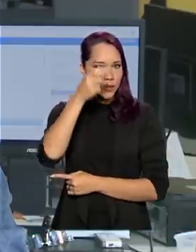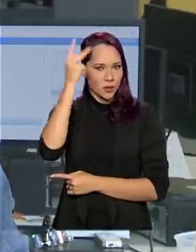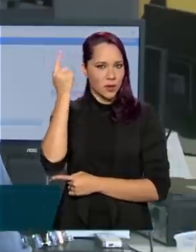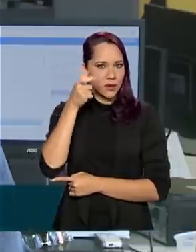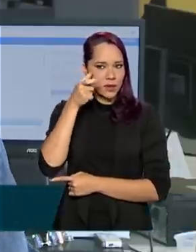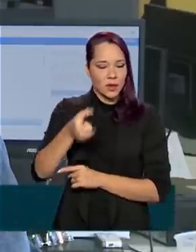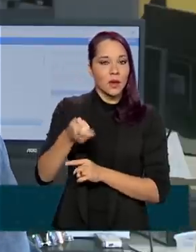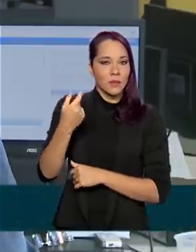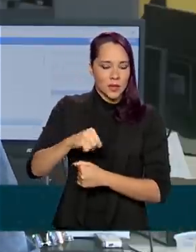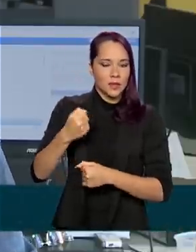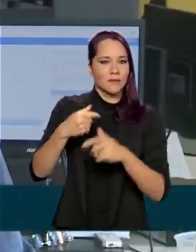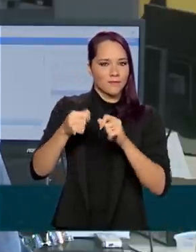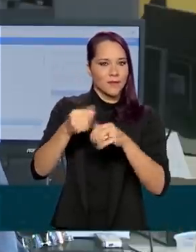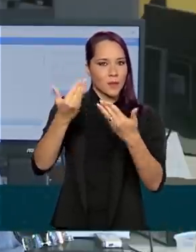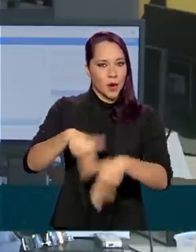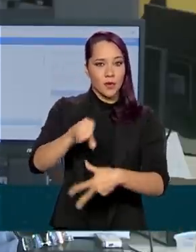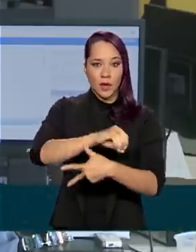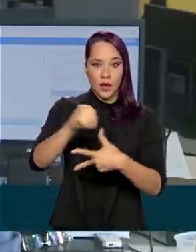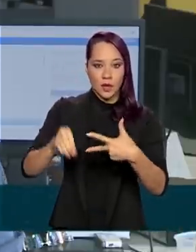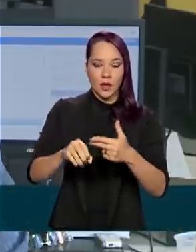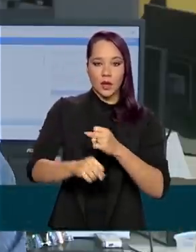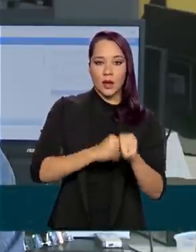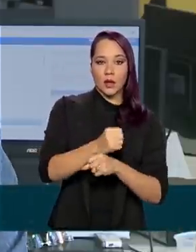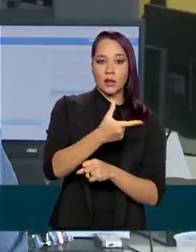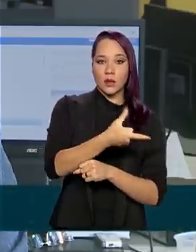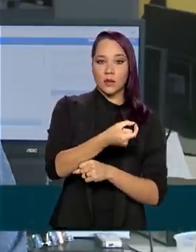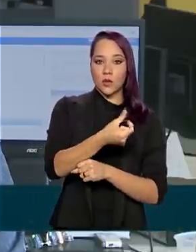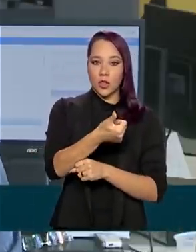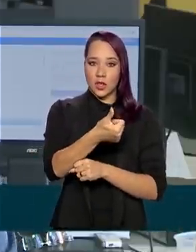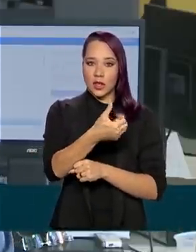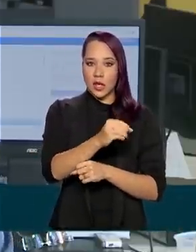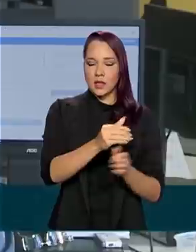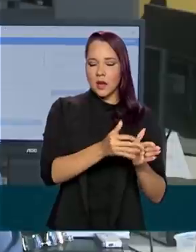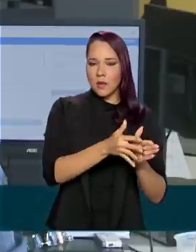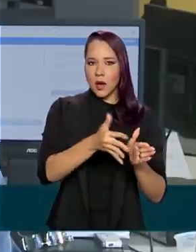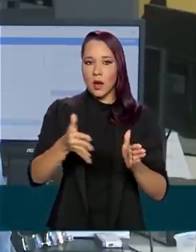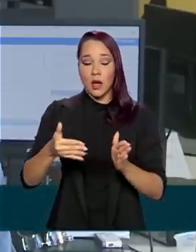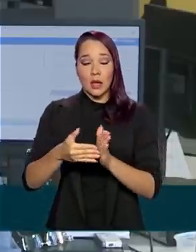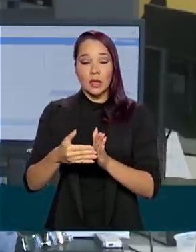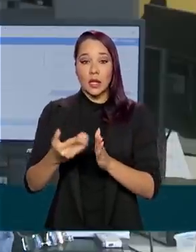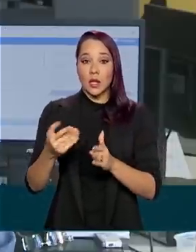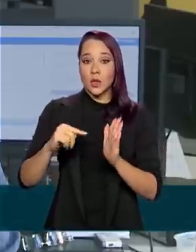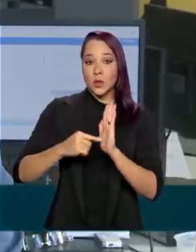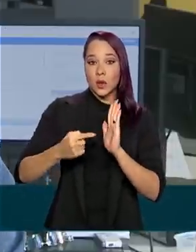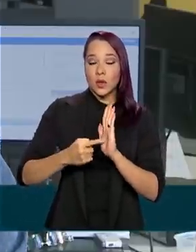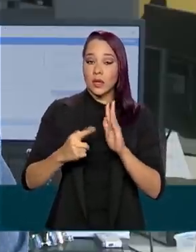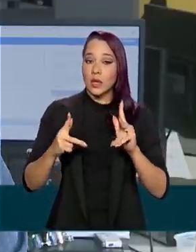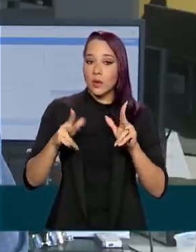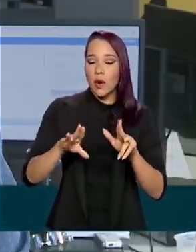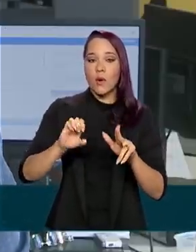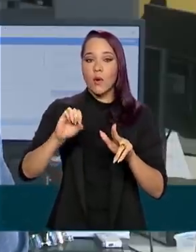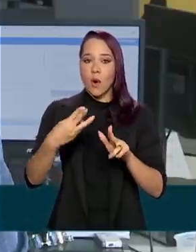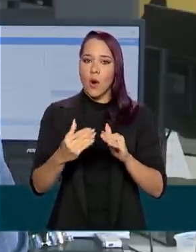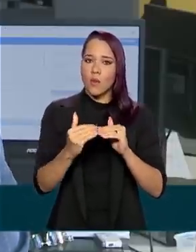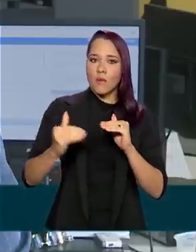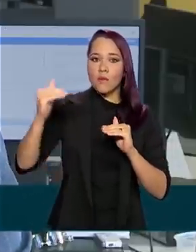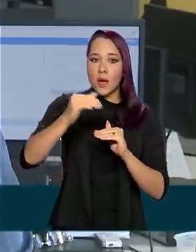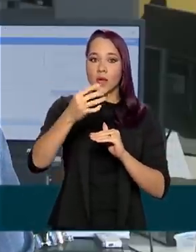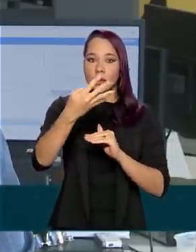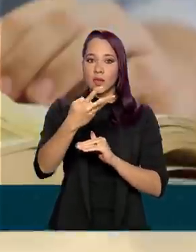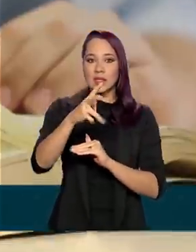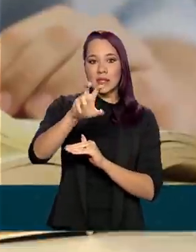tem que ter participado do Enem a partir de 2010 e alcançado uma nota média igual ou superior a 450